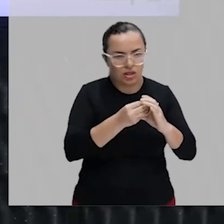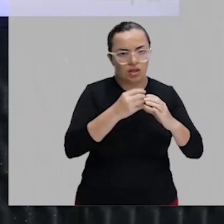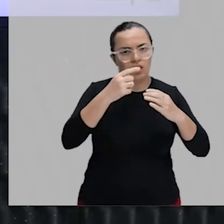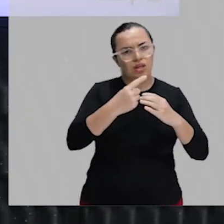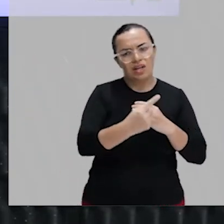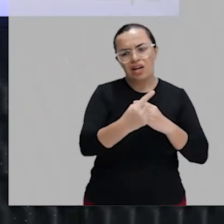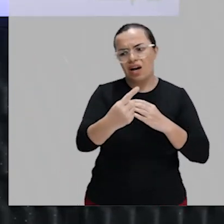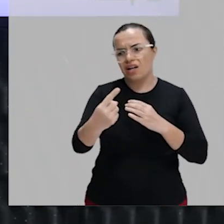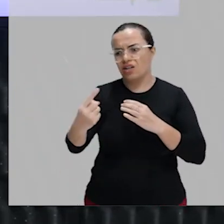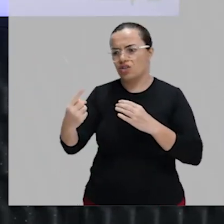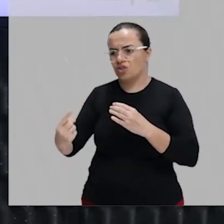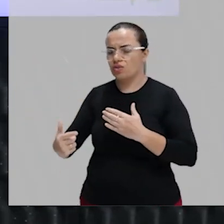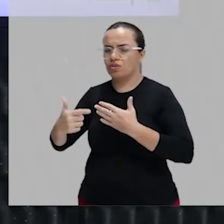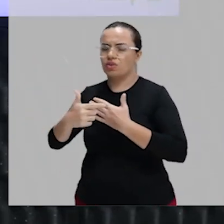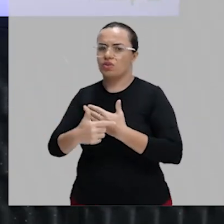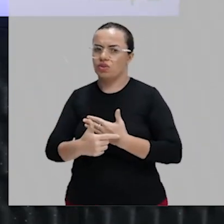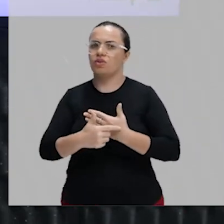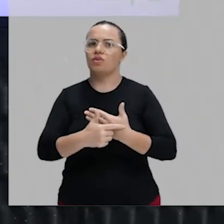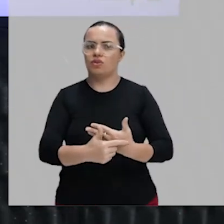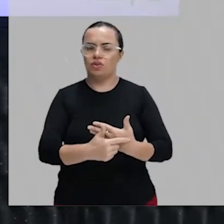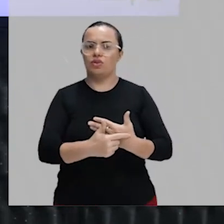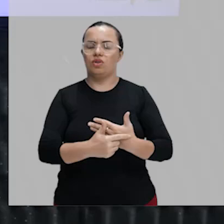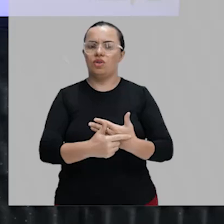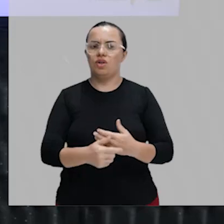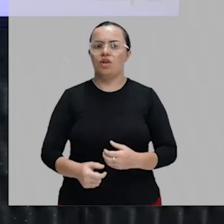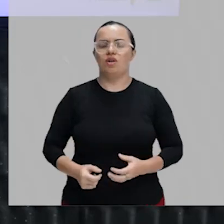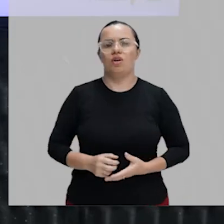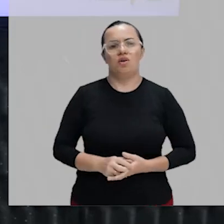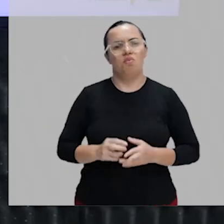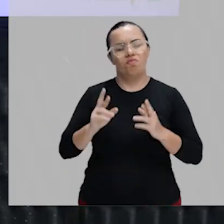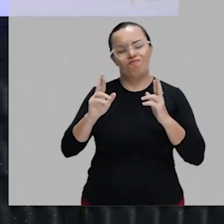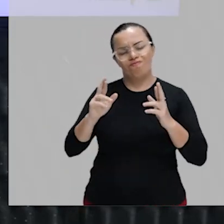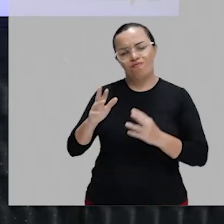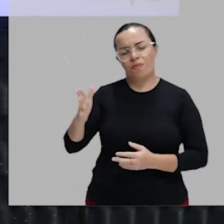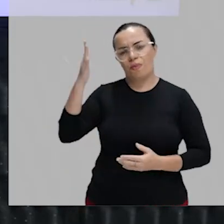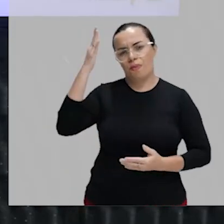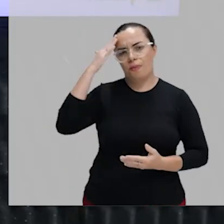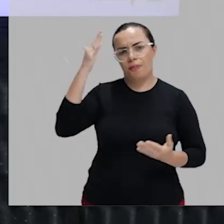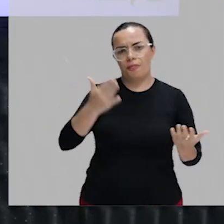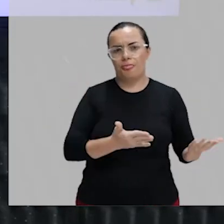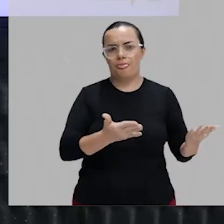funções, de que eles são feitos. Eu espero que vocês tenham entendido, né? Eu convido a vocês